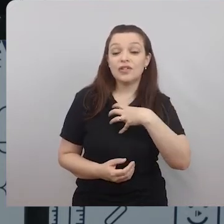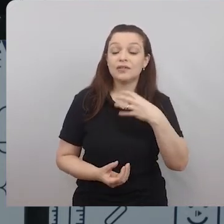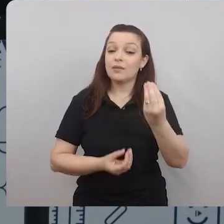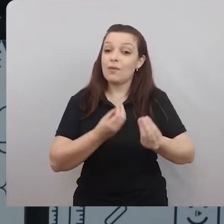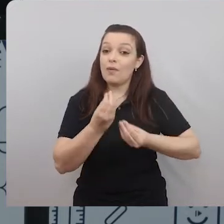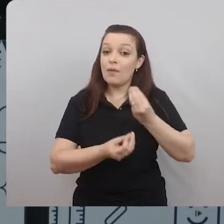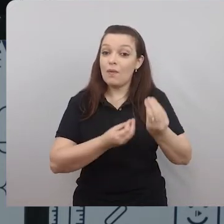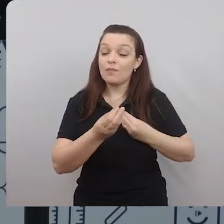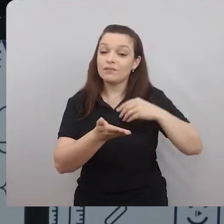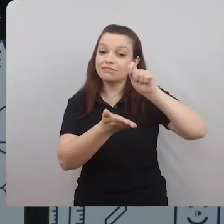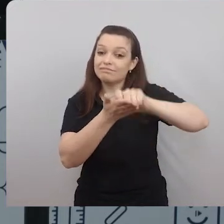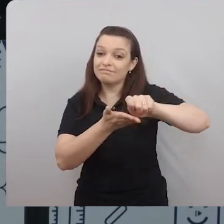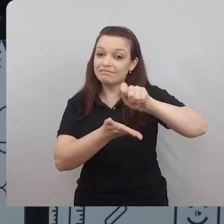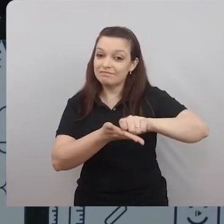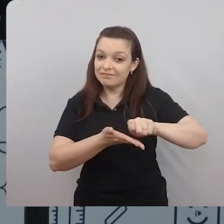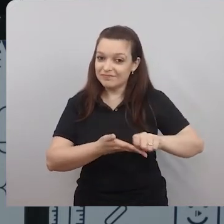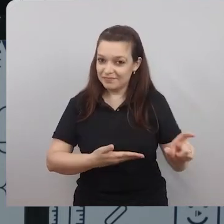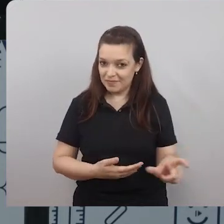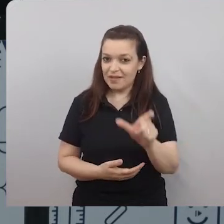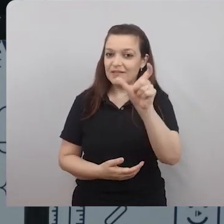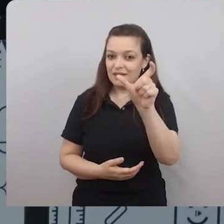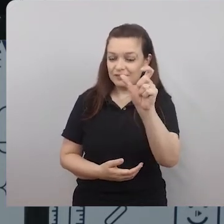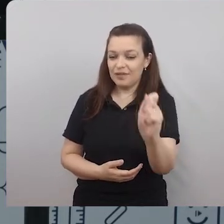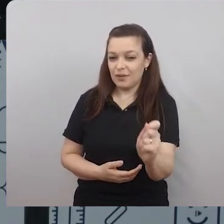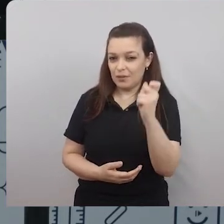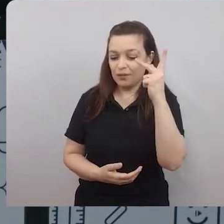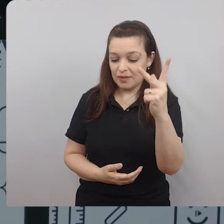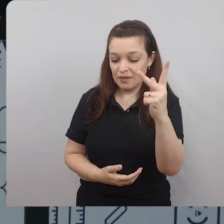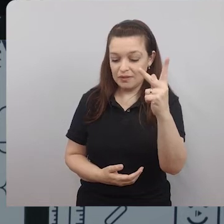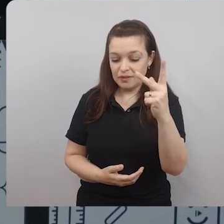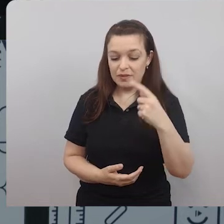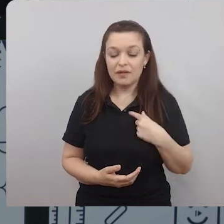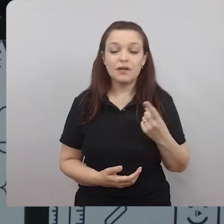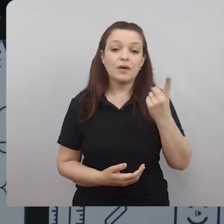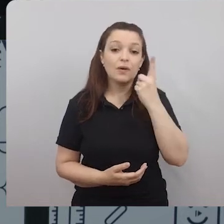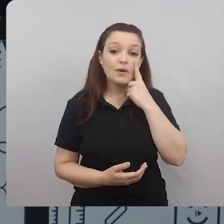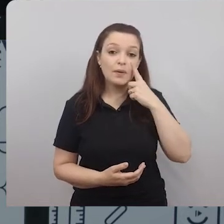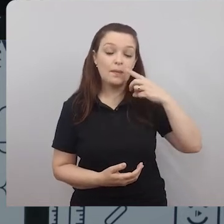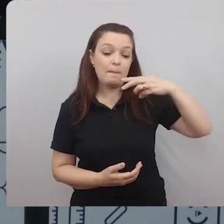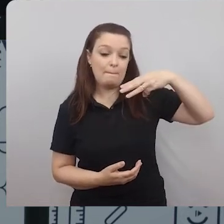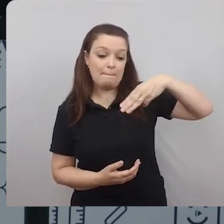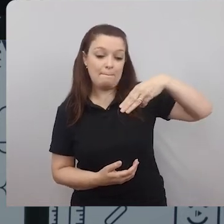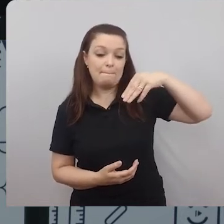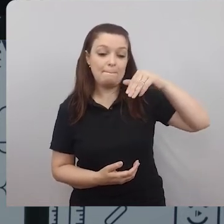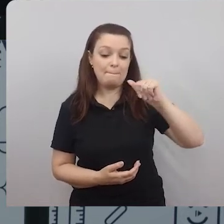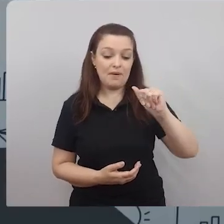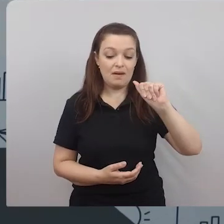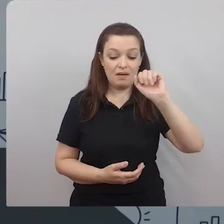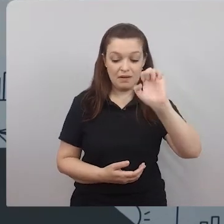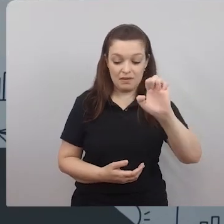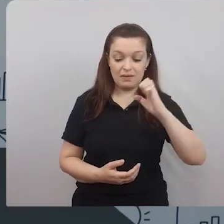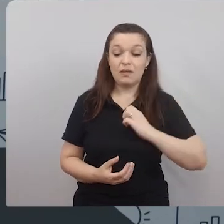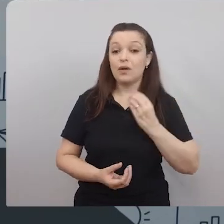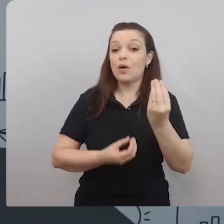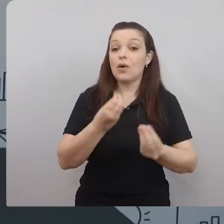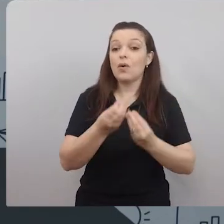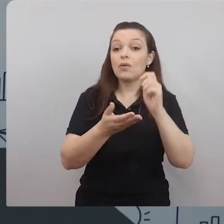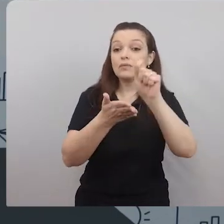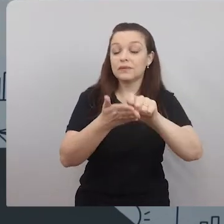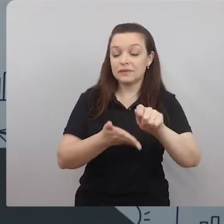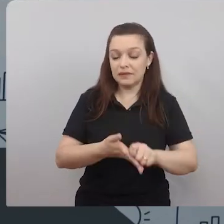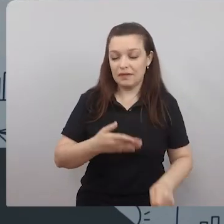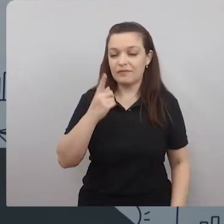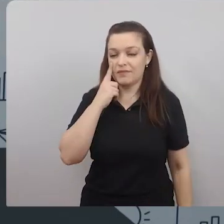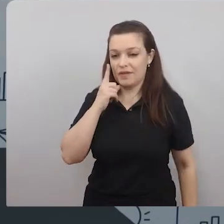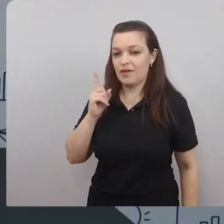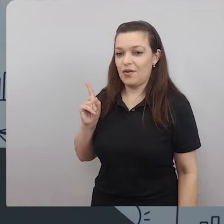traçado dessas palavras. Vamos começar com a mãe. Então, vamos lá.